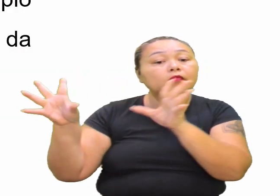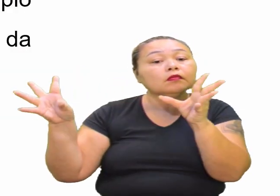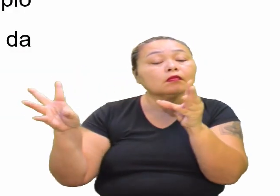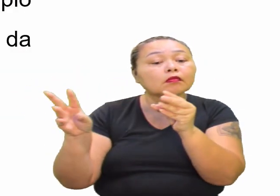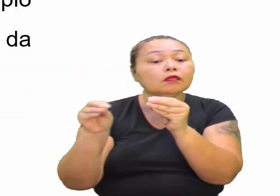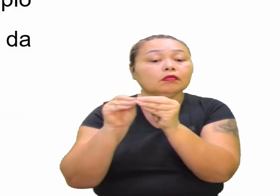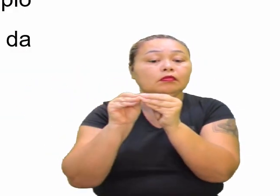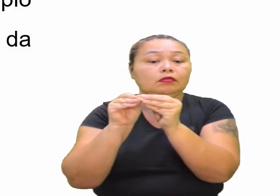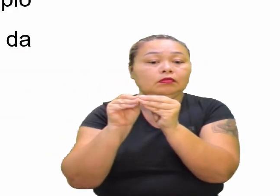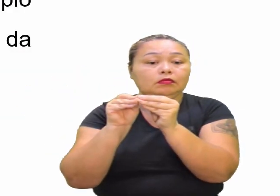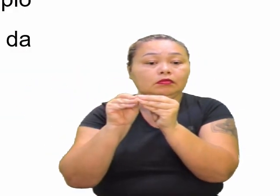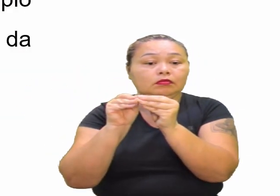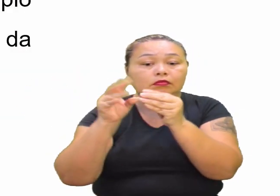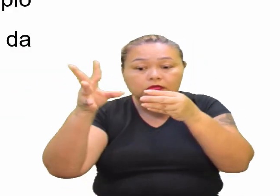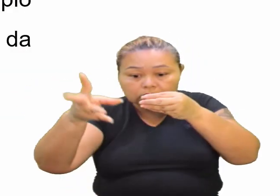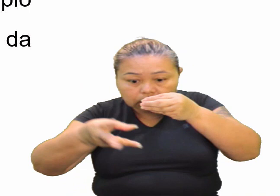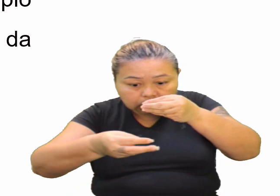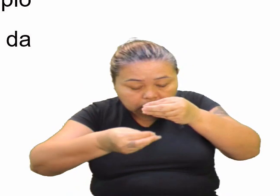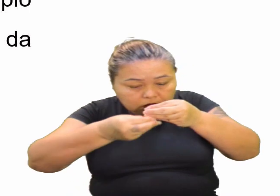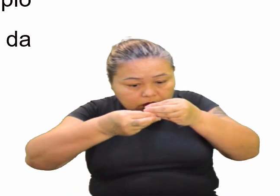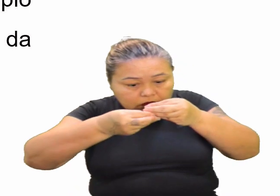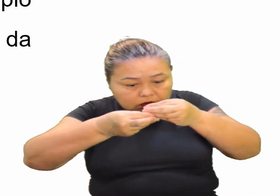a segregação